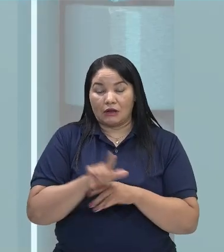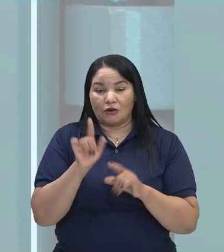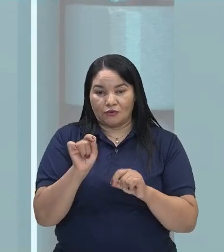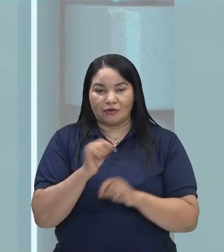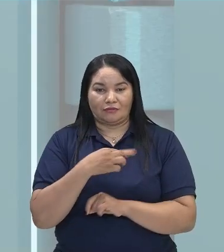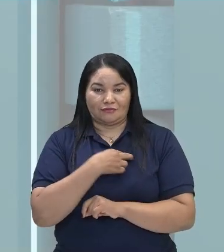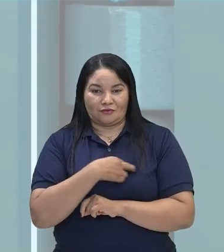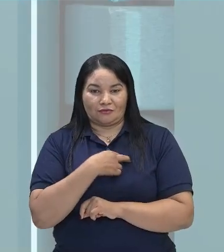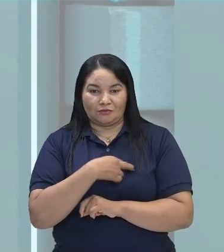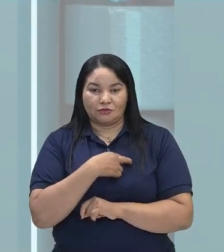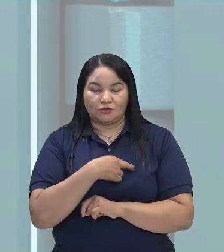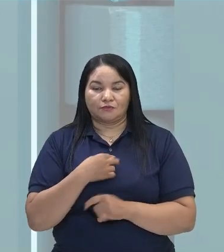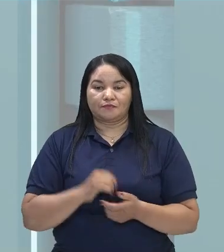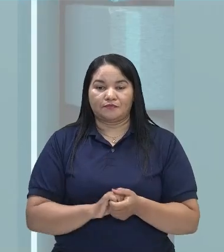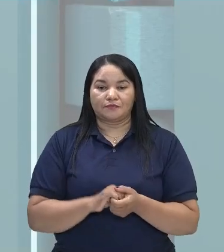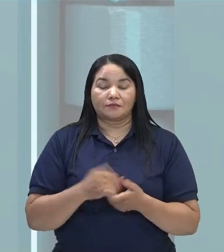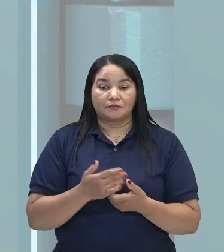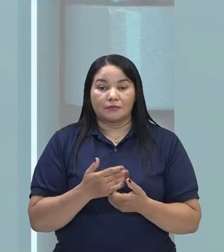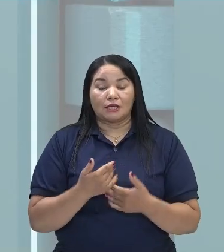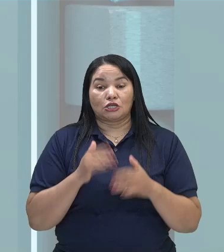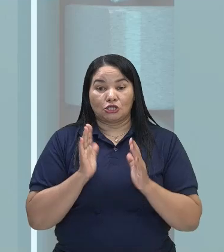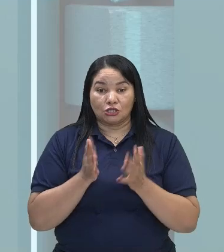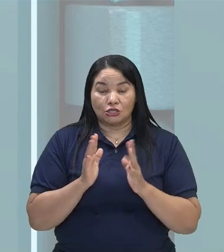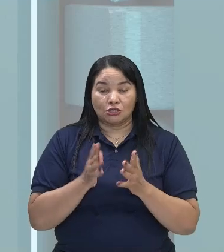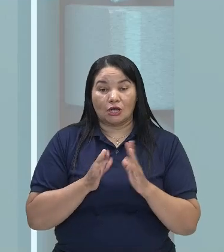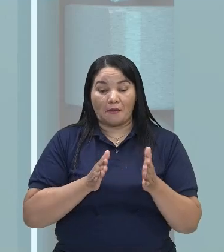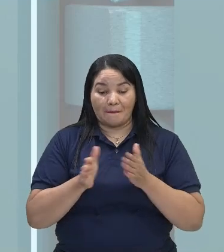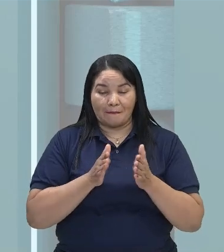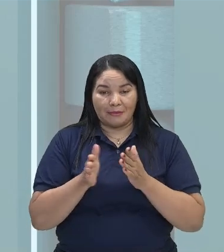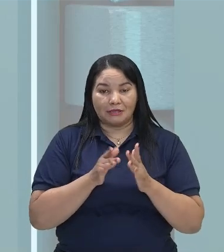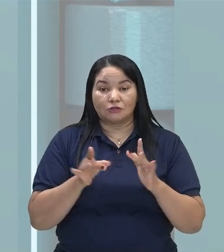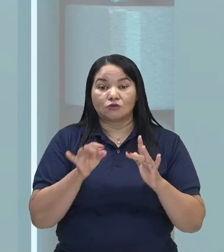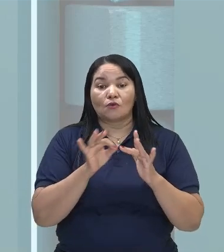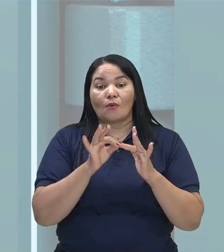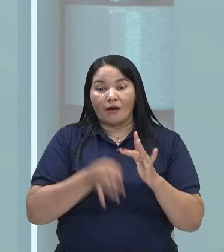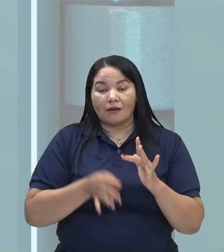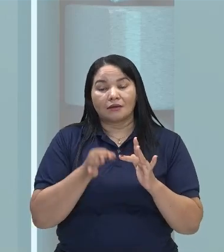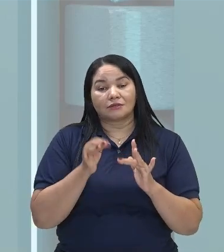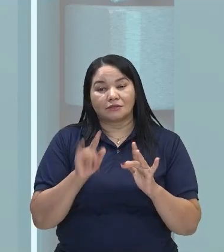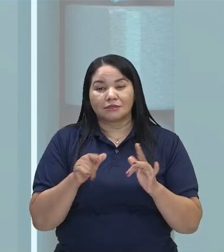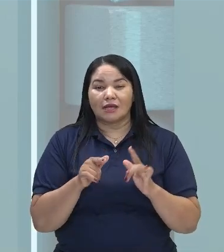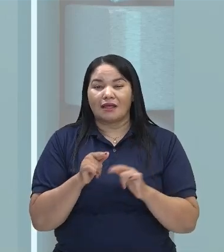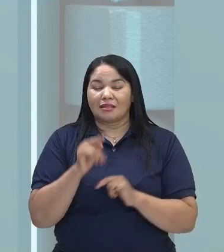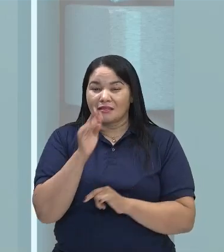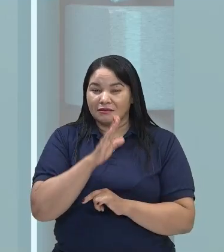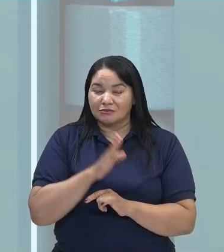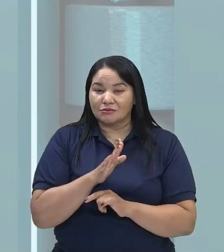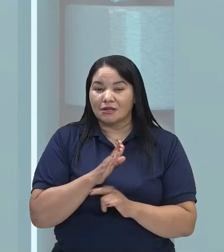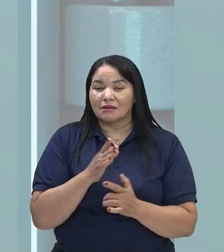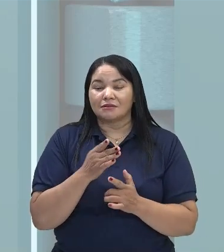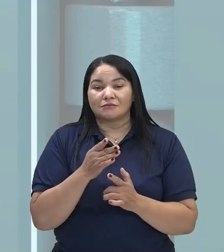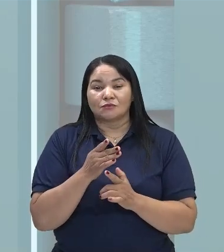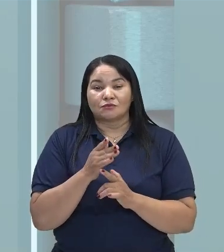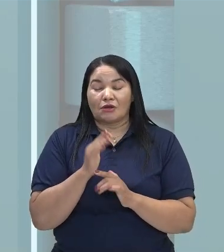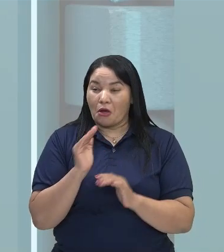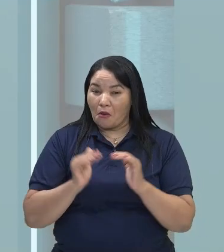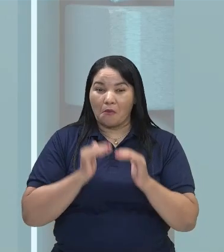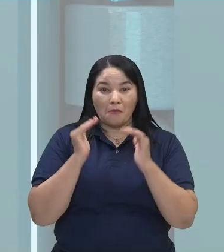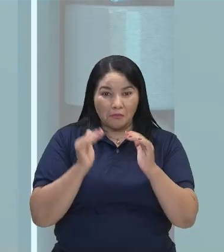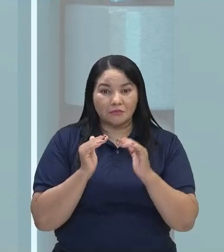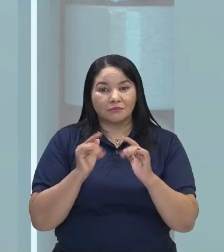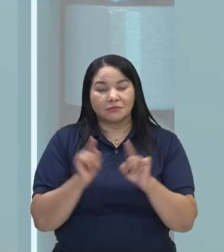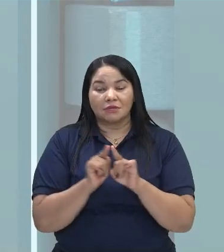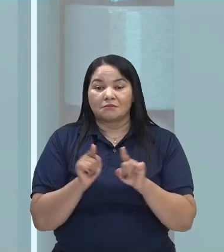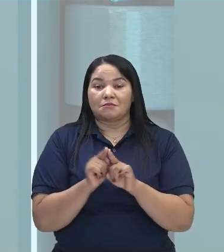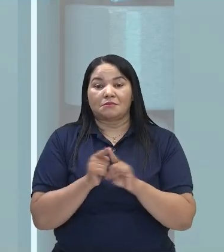no arcadismo, nós podemos perceber esse nacionalismo exacerbado, esse desejo